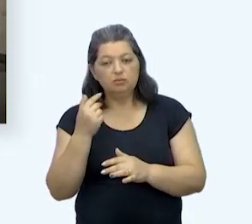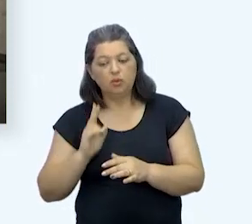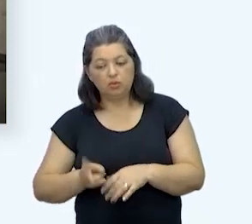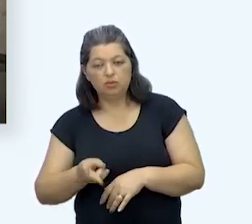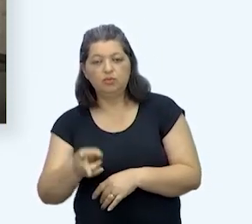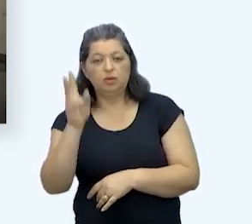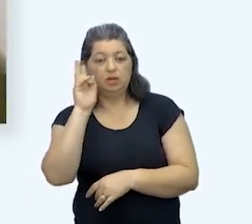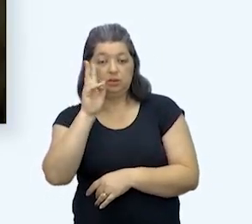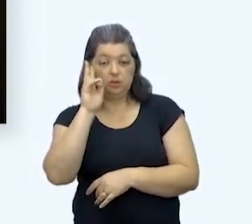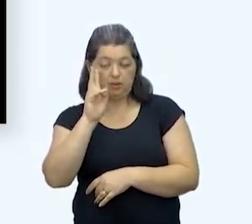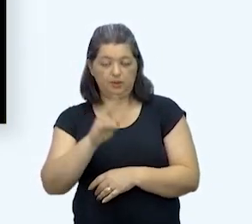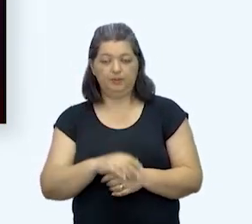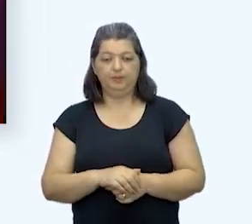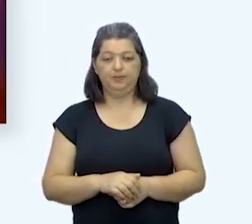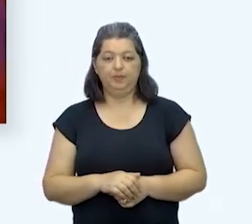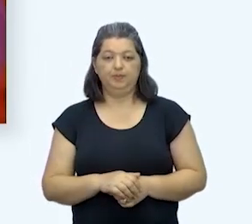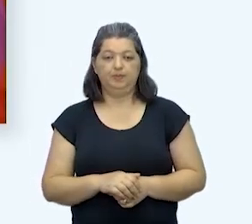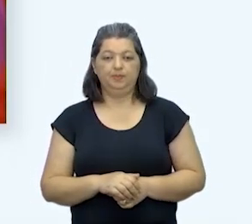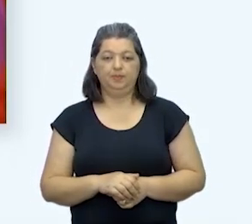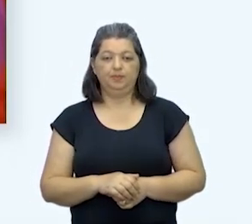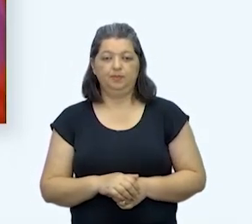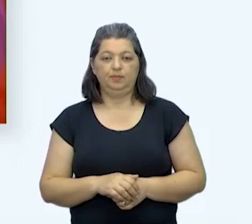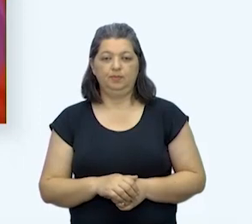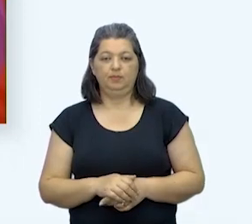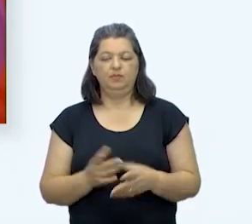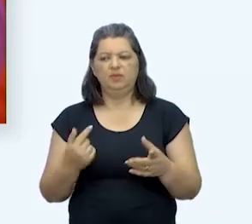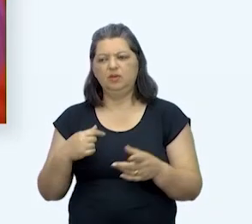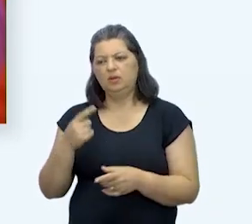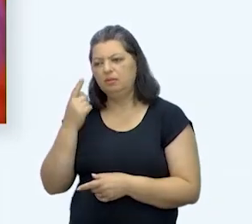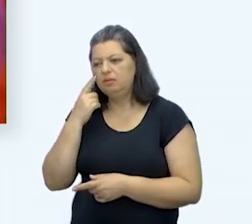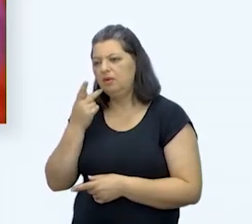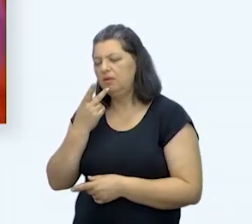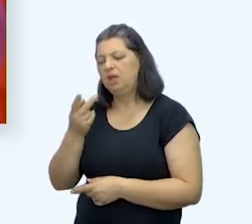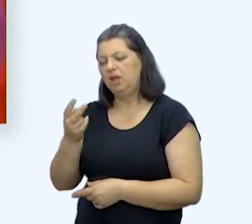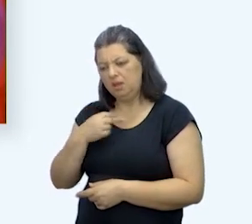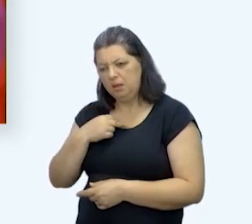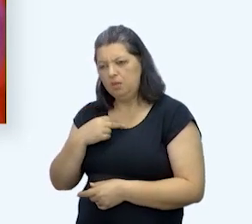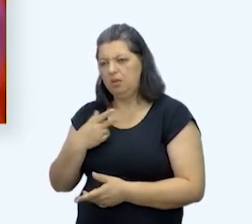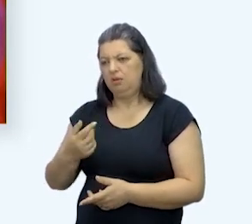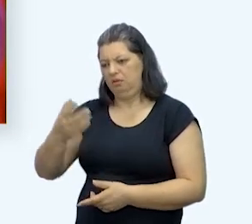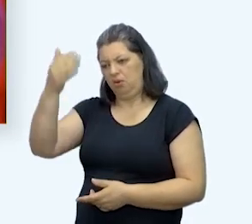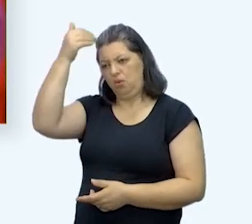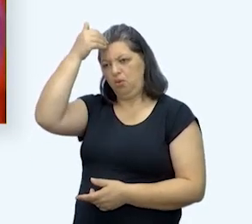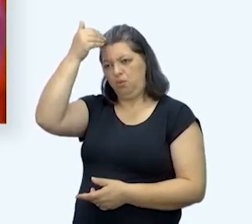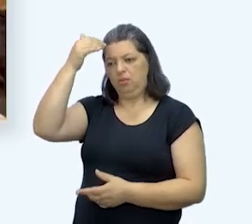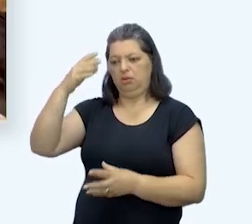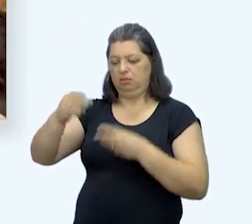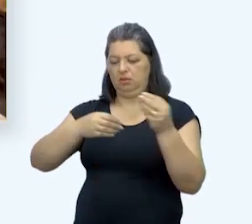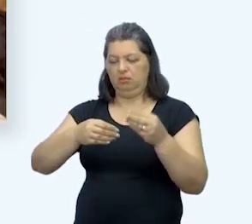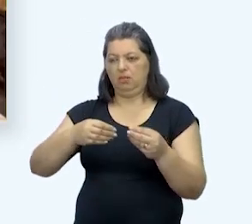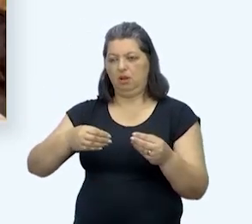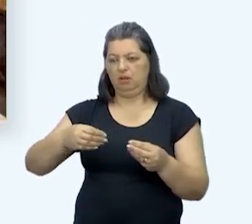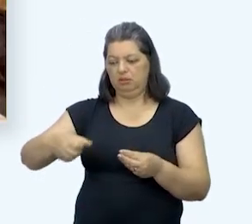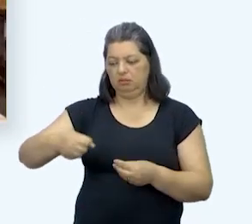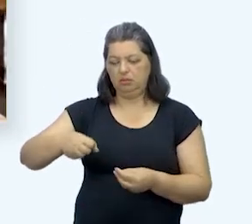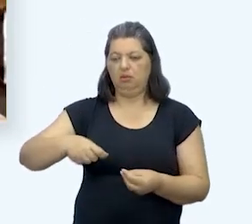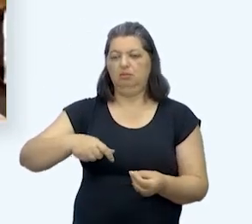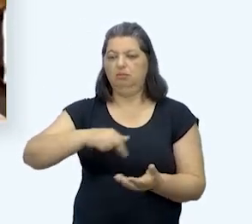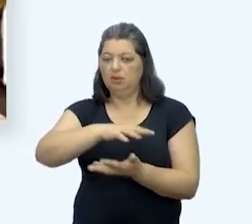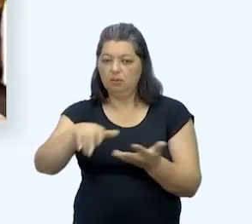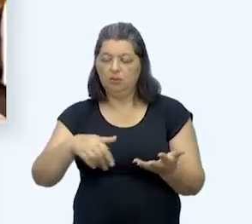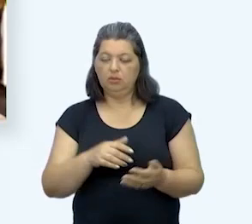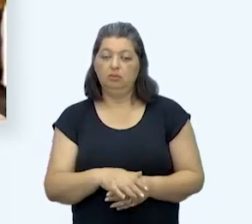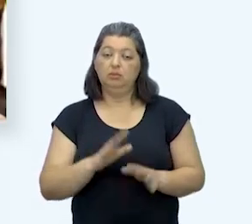a história. Mas vocês não podem dizer que eu sou culpada por todo o plástico do mundo. Claro que não, né, mãe?